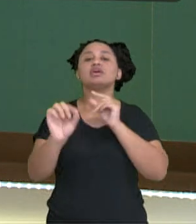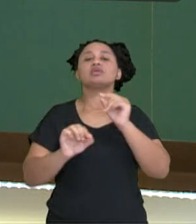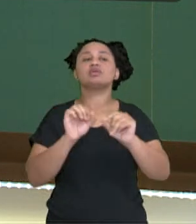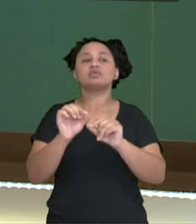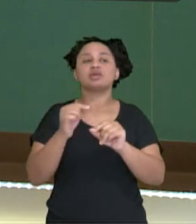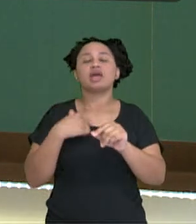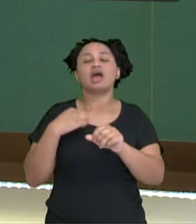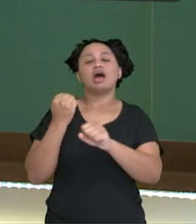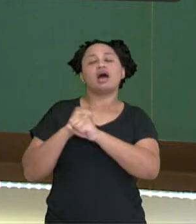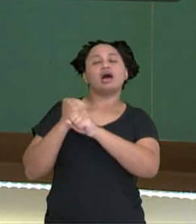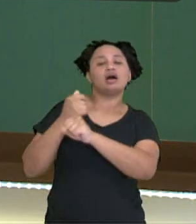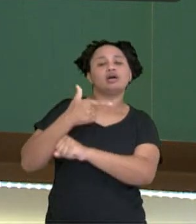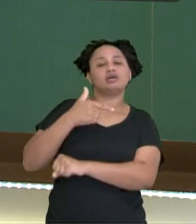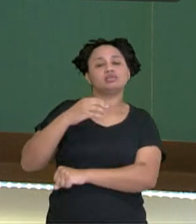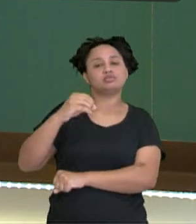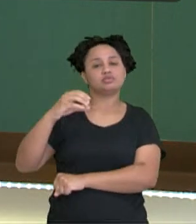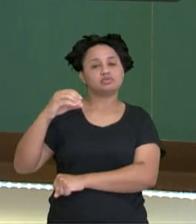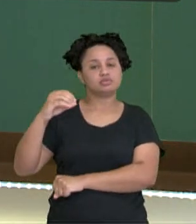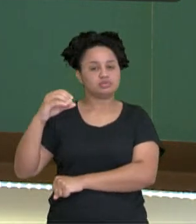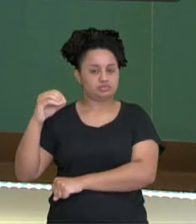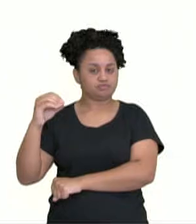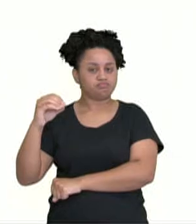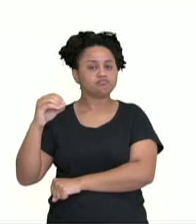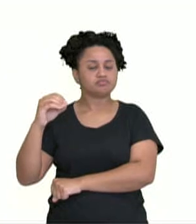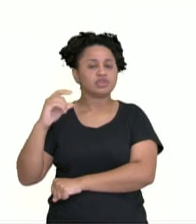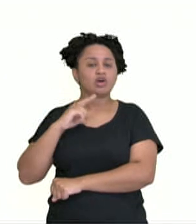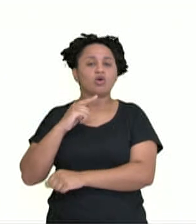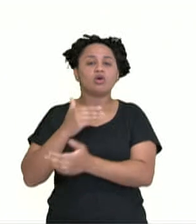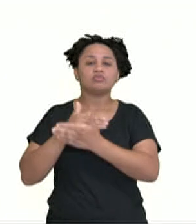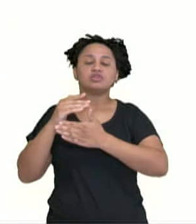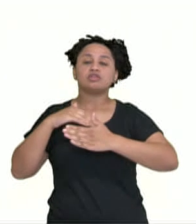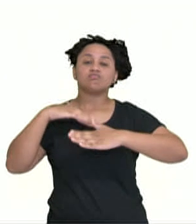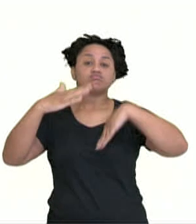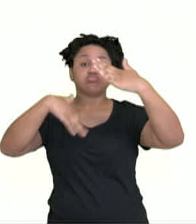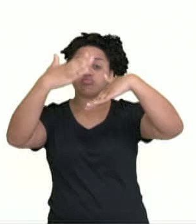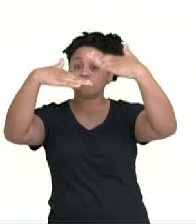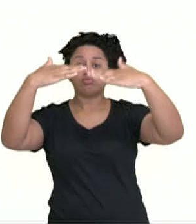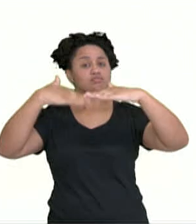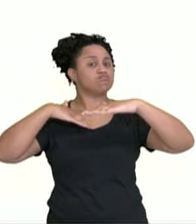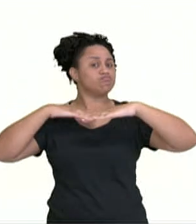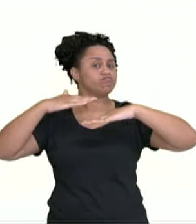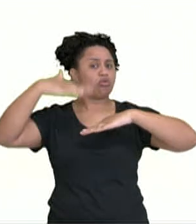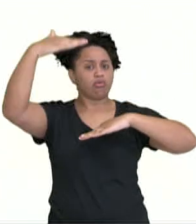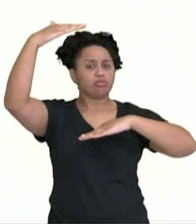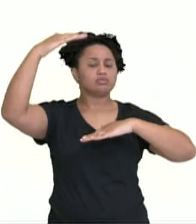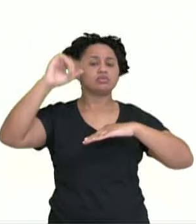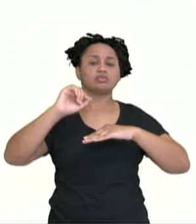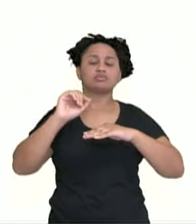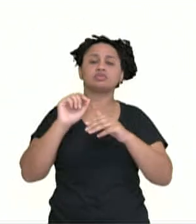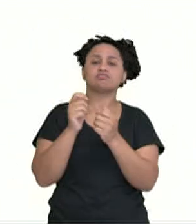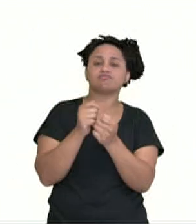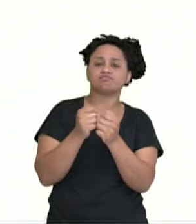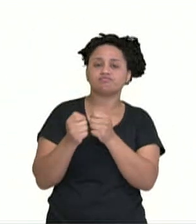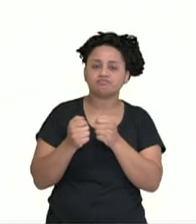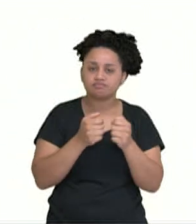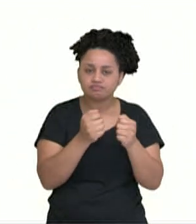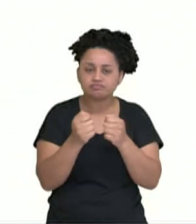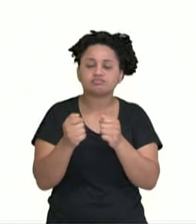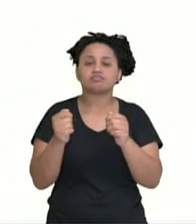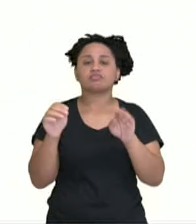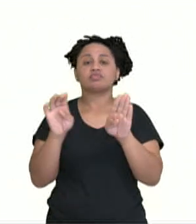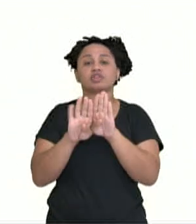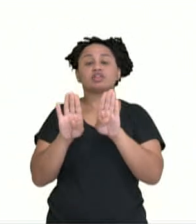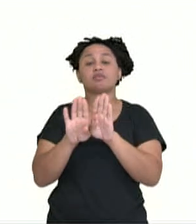anos 2000, quando a gente teve uma evolução muito grande dos jogos eletrônicos e também